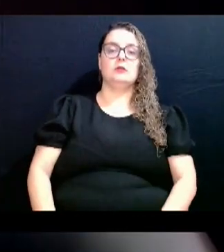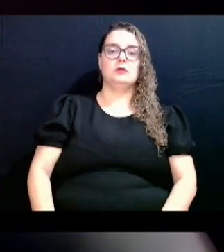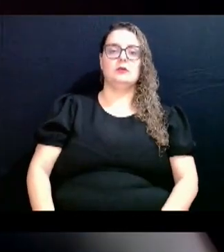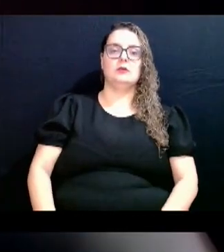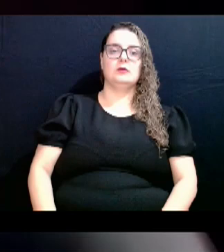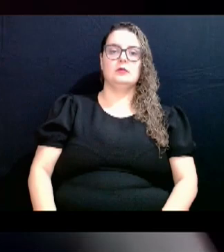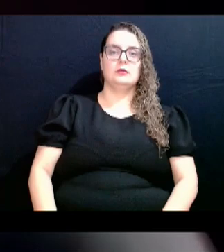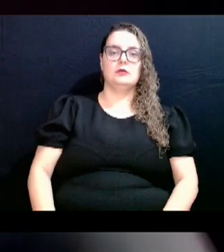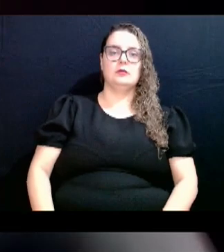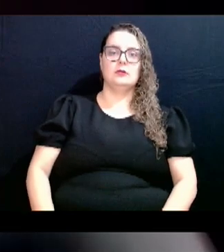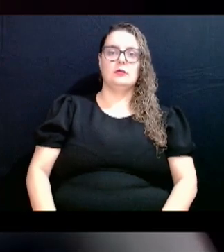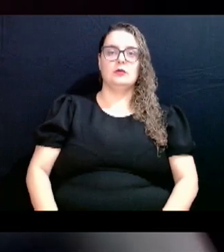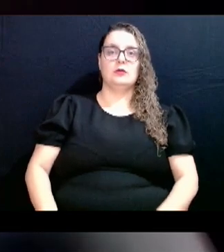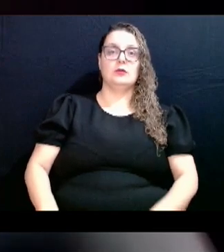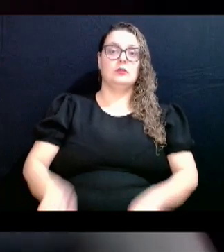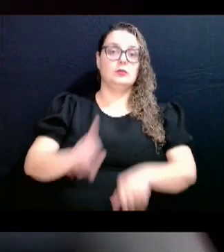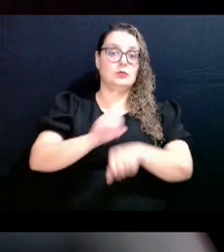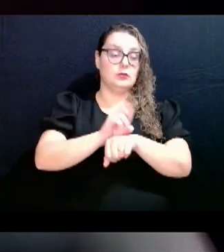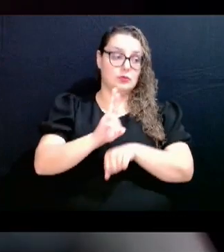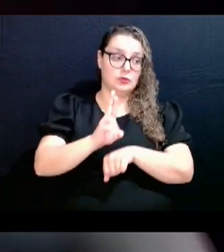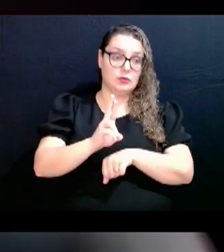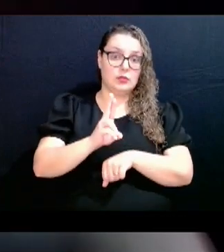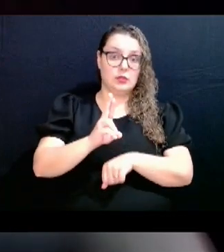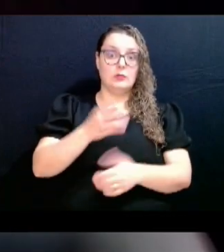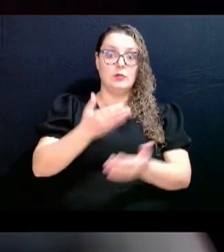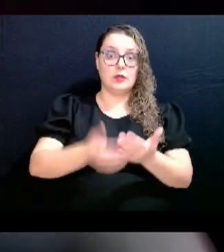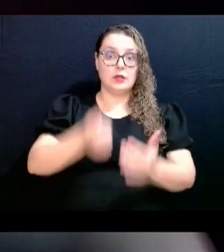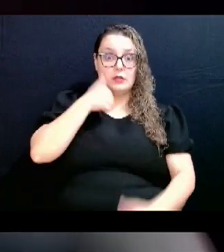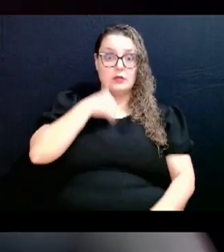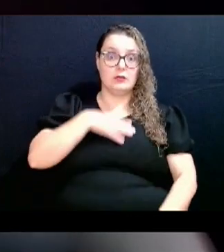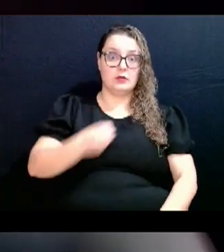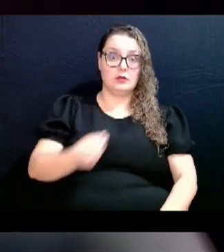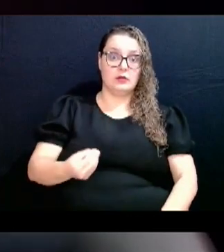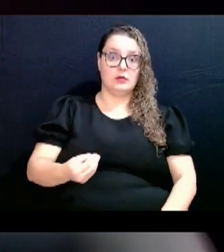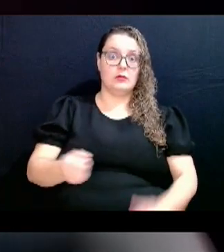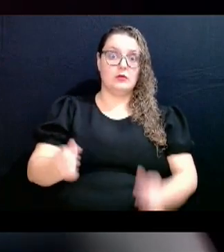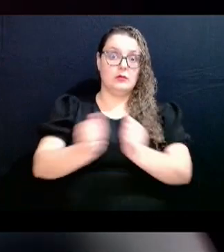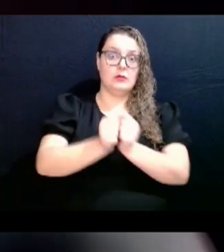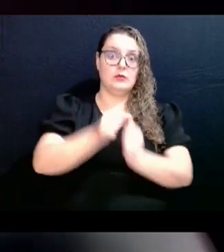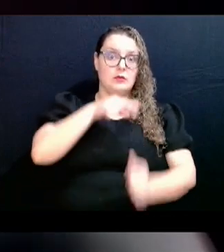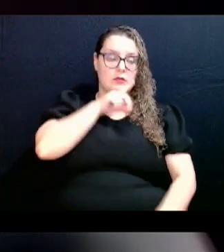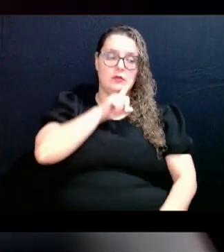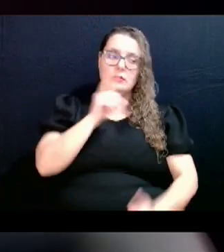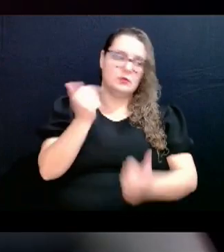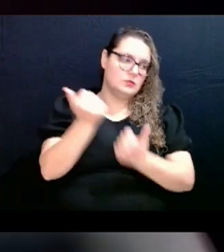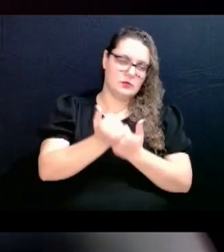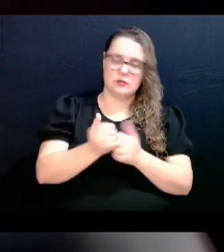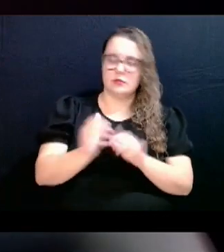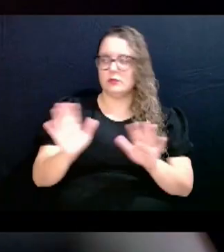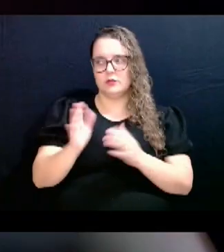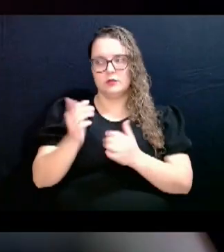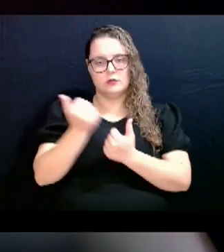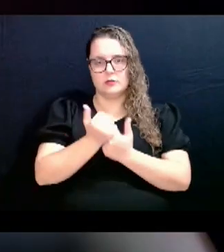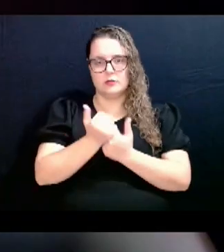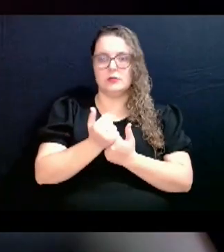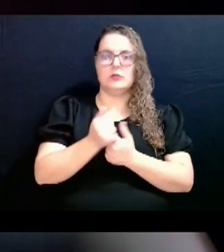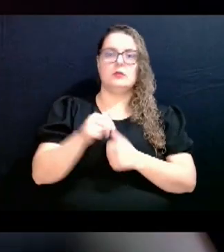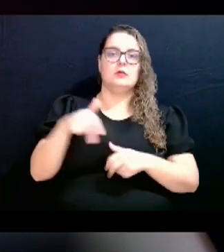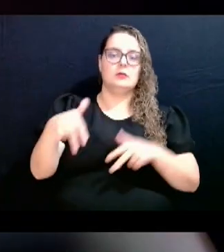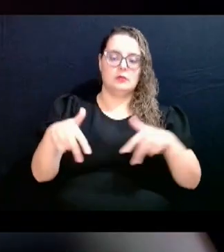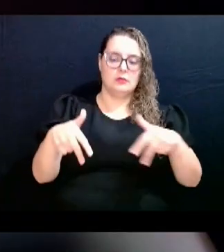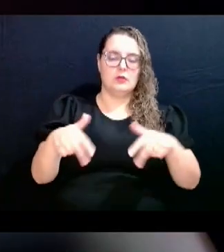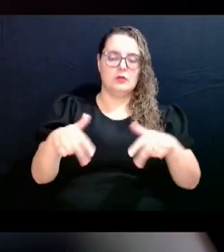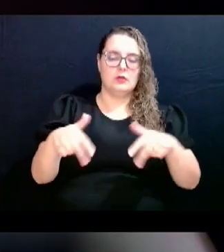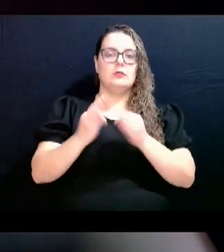que ficar com o neto ou com a neta porque ela perdeu a filha. Não, né? substitui. Não substitui. Não substitui. São pessoas, são parentes, são